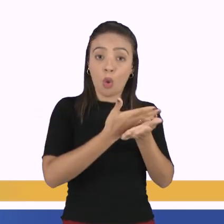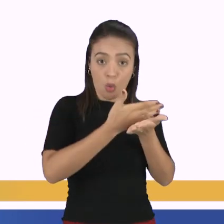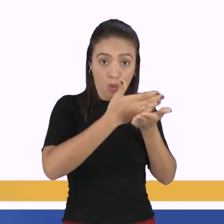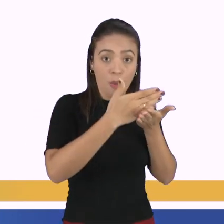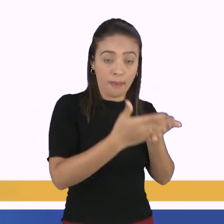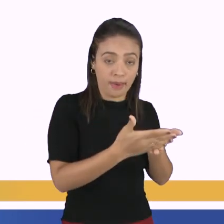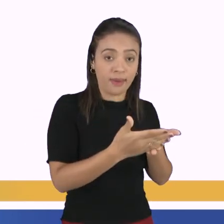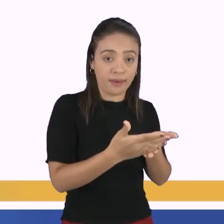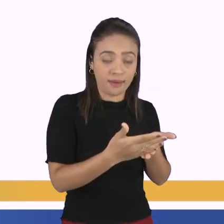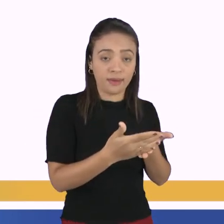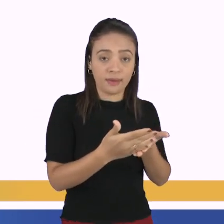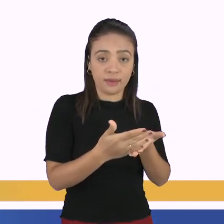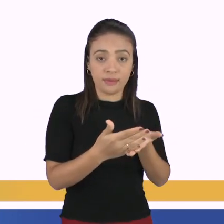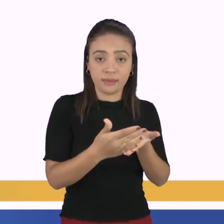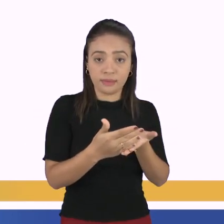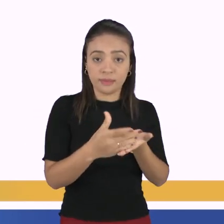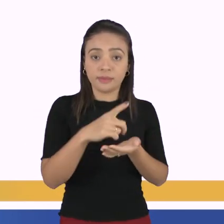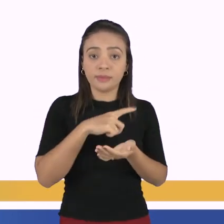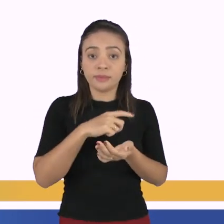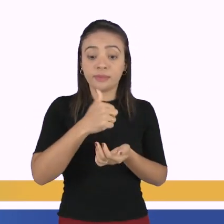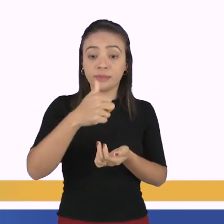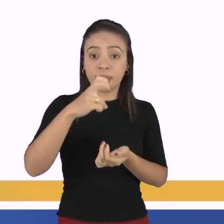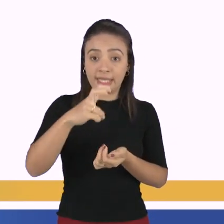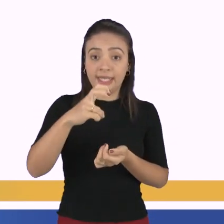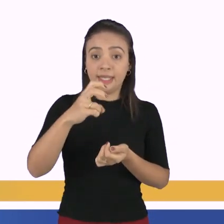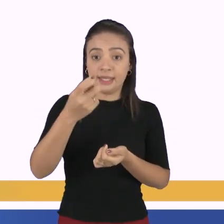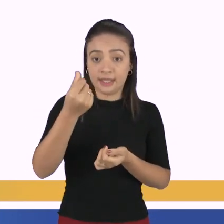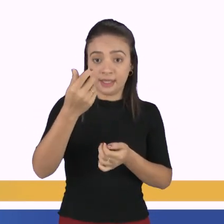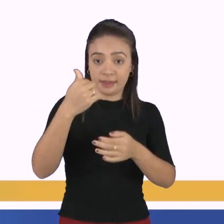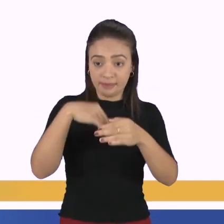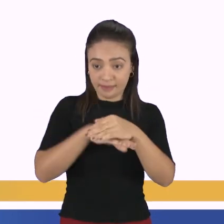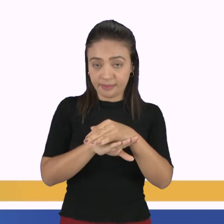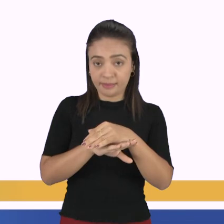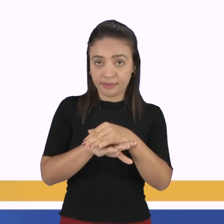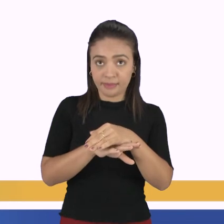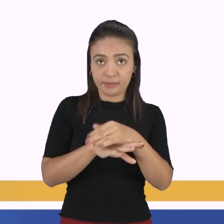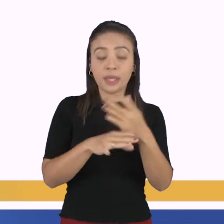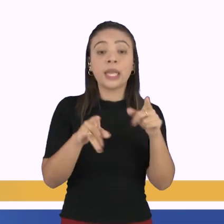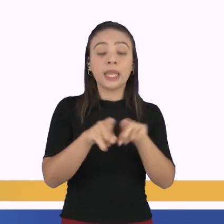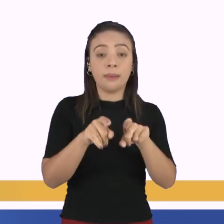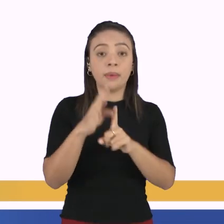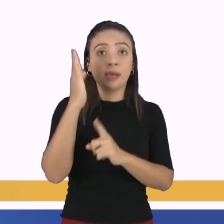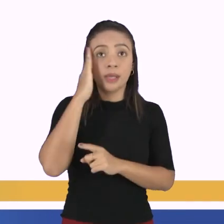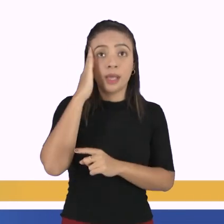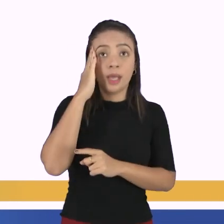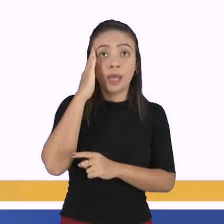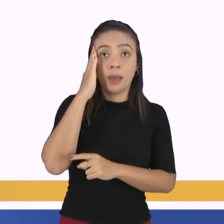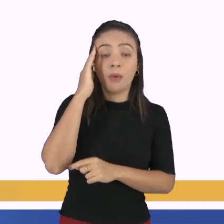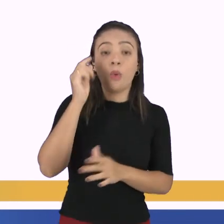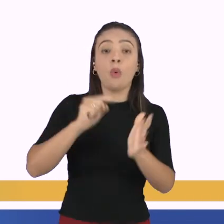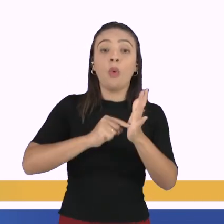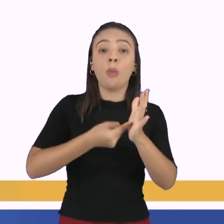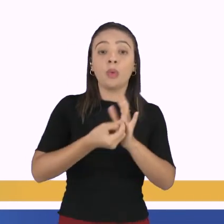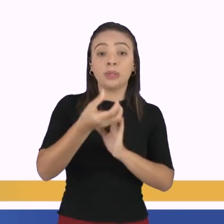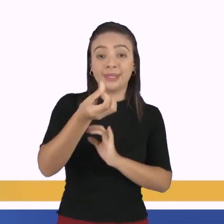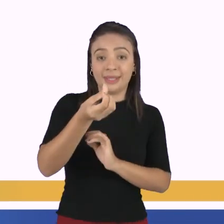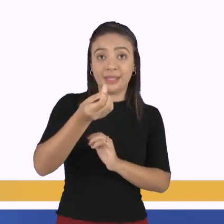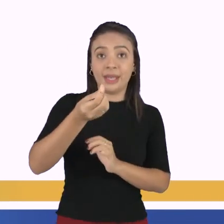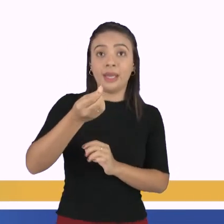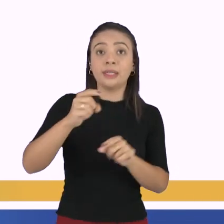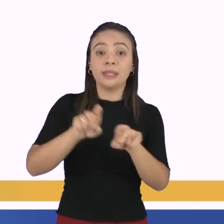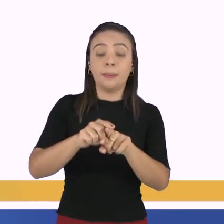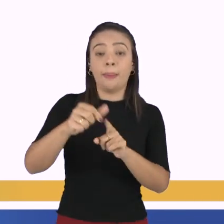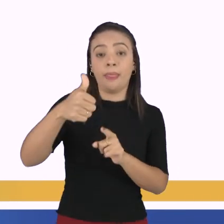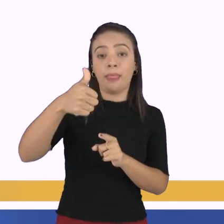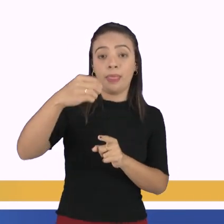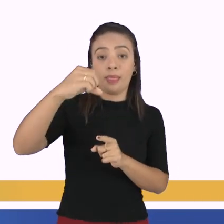que é o instante 0, ele tinha R$ 15 no cofre. E a gente conhece também o ponto 6 e 19,5, porque para